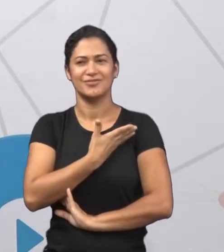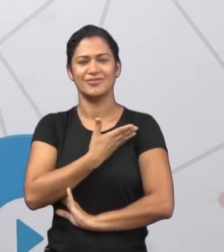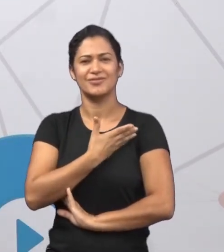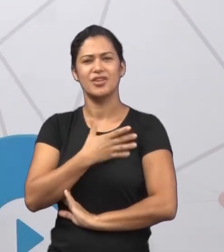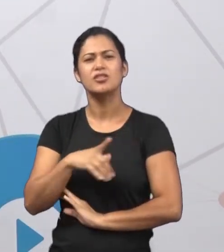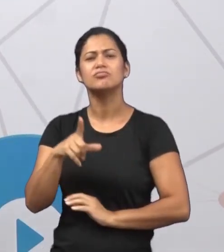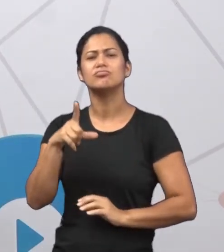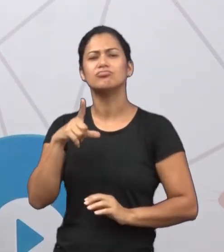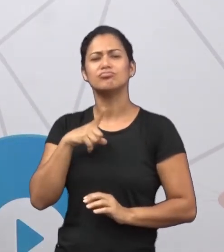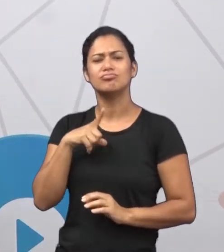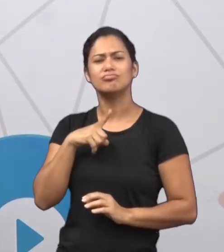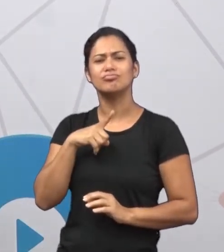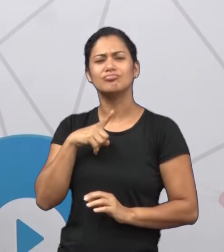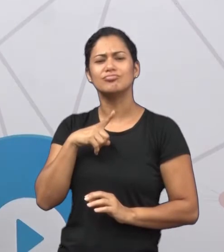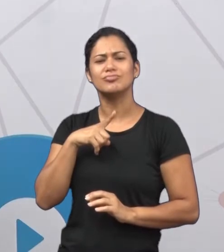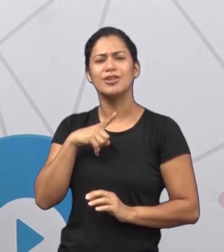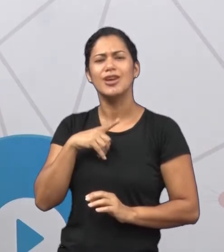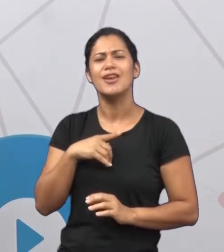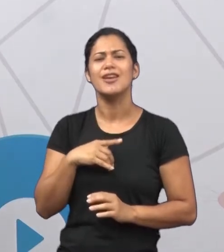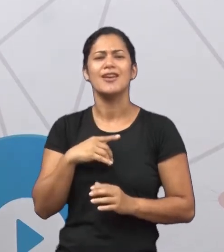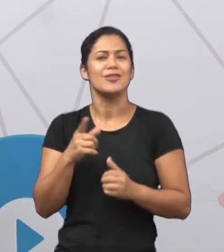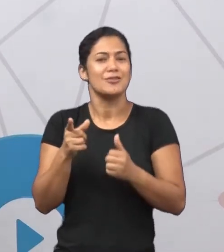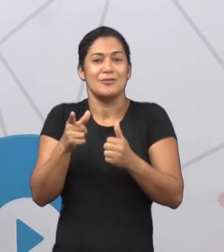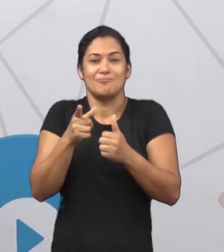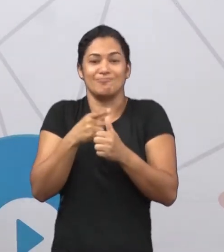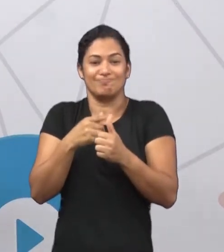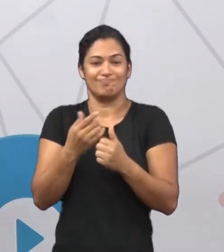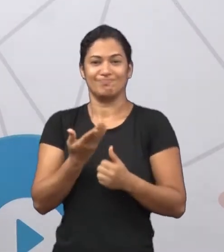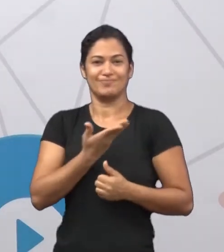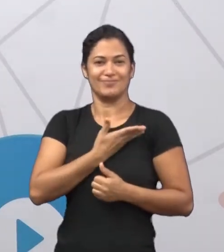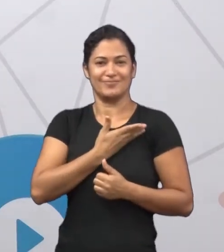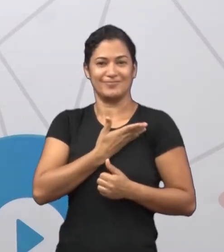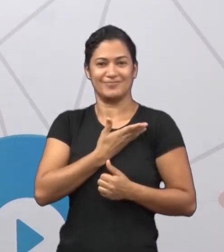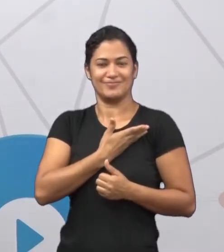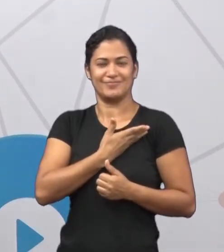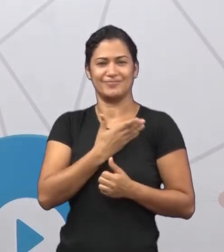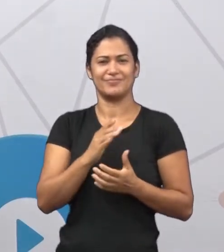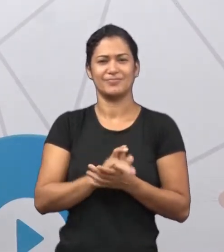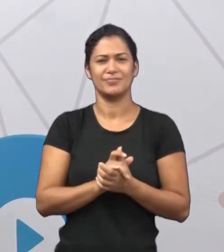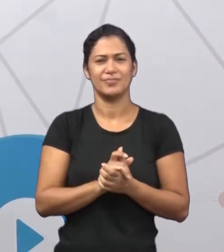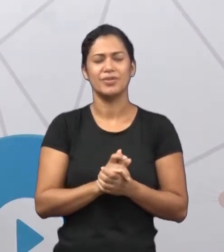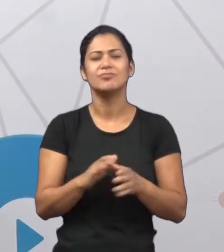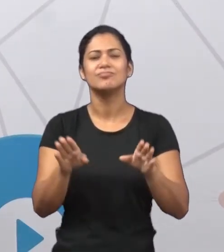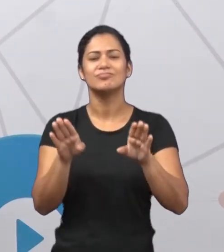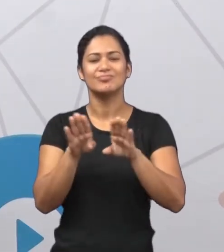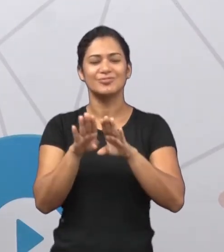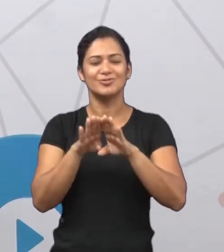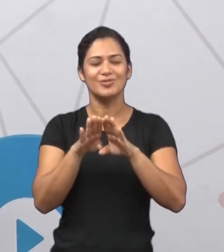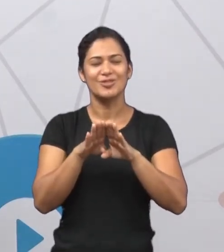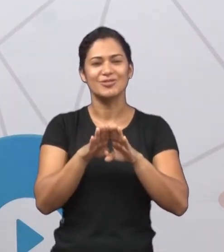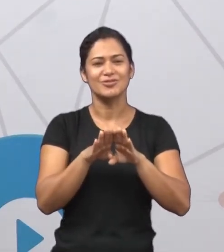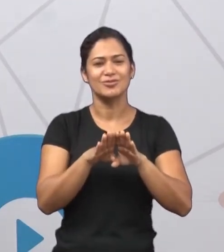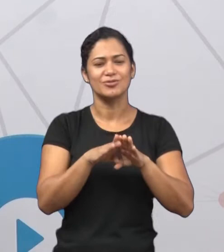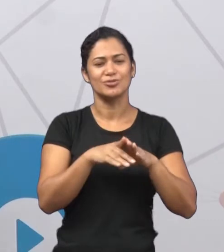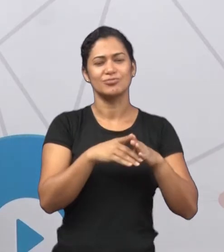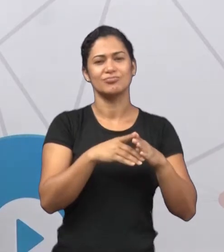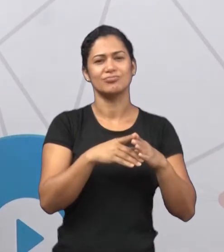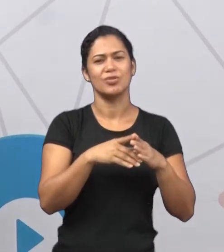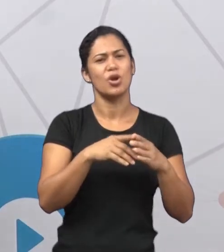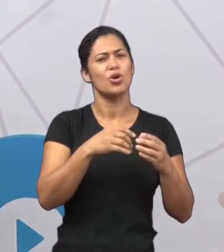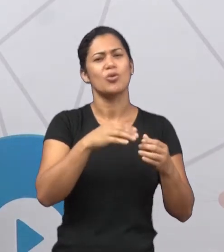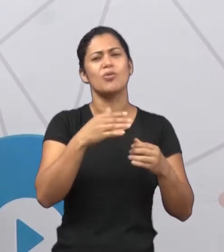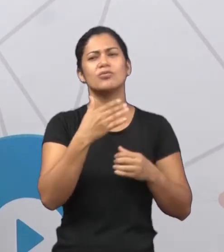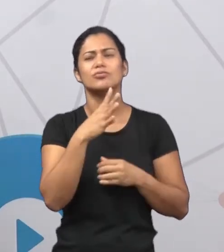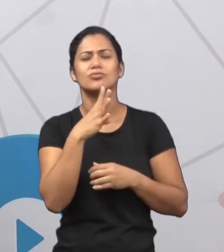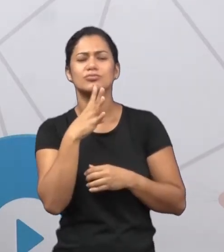nós temos as nossas primeiras amizades. Muito disso acontece aonde? No nosso bairro. E você